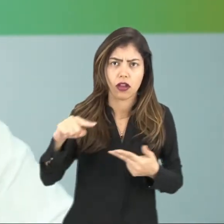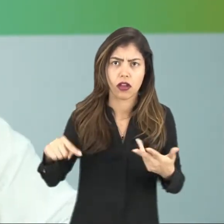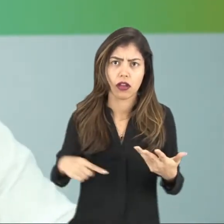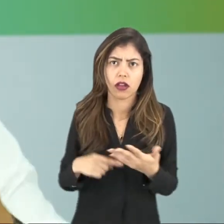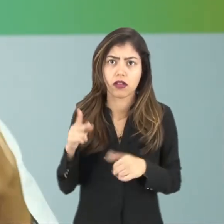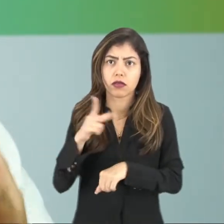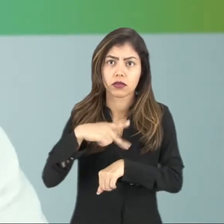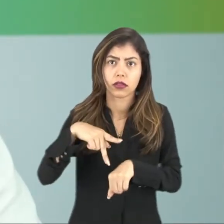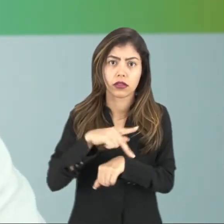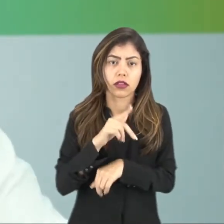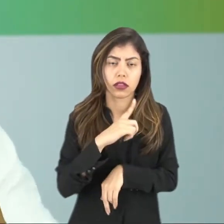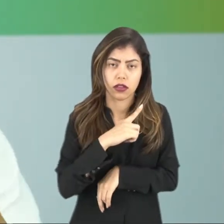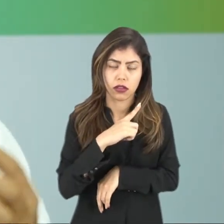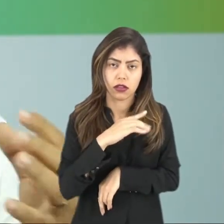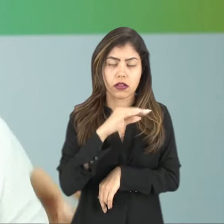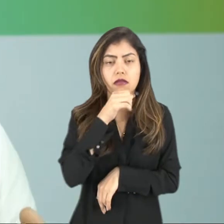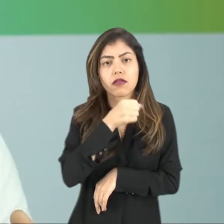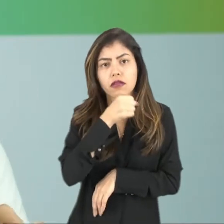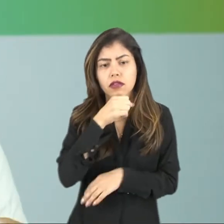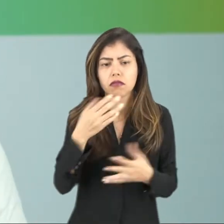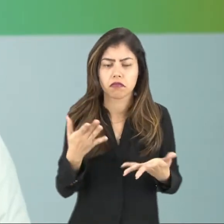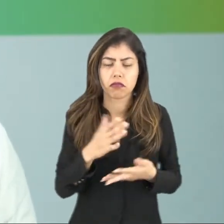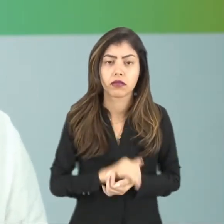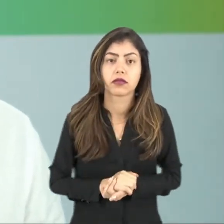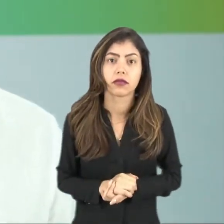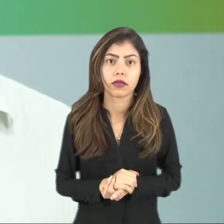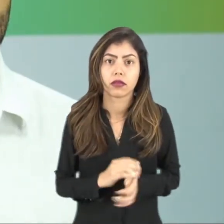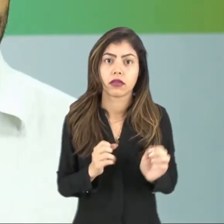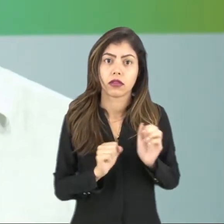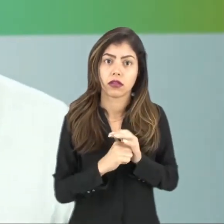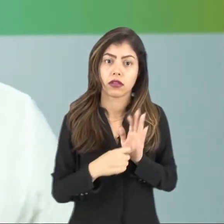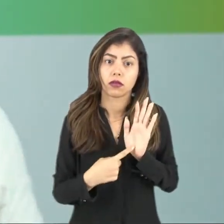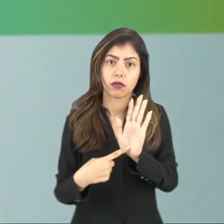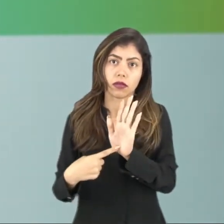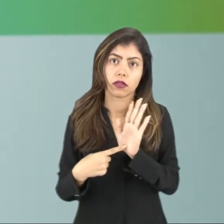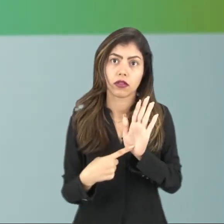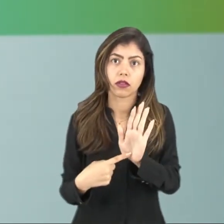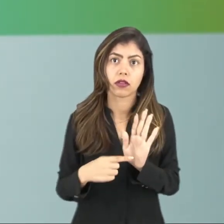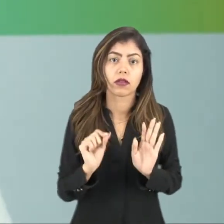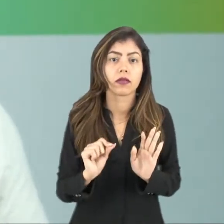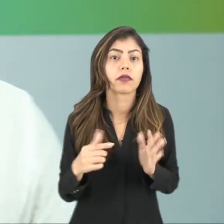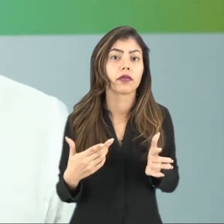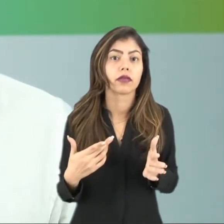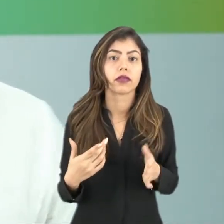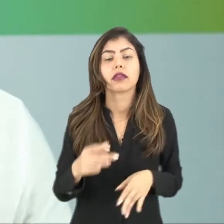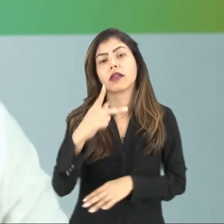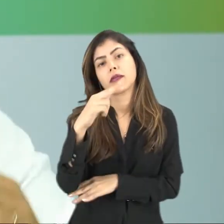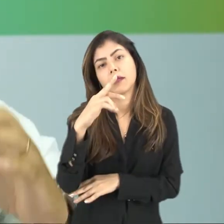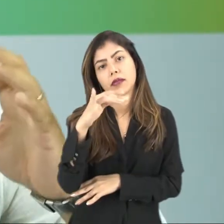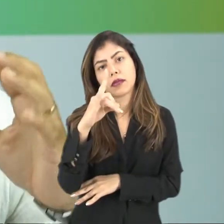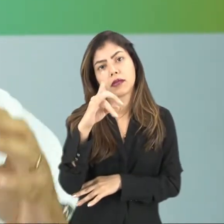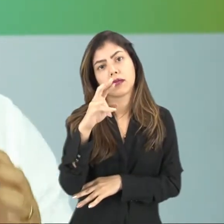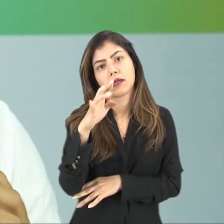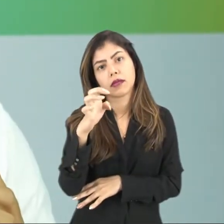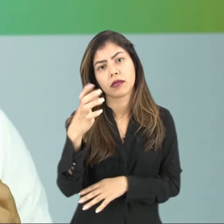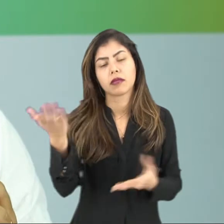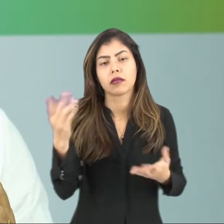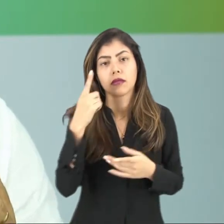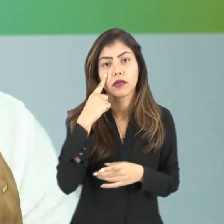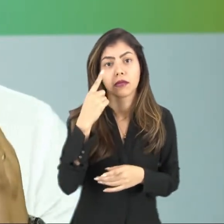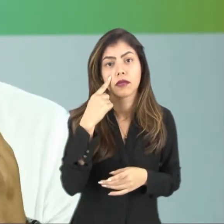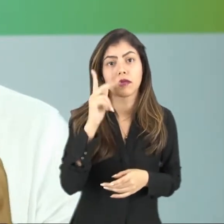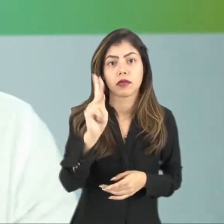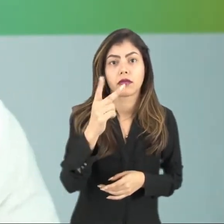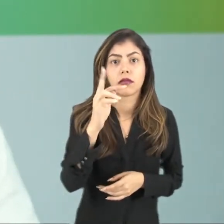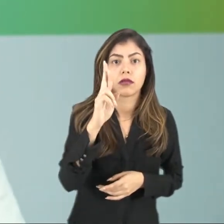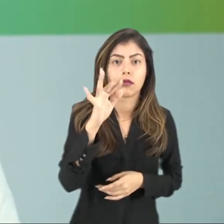De vários países do mundo existe esse envelhecimento e isso é refletido principalmente lá nas pirâmides etárias.